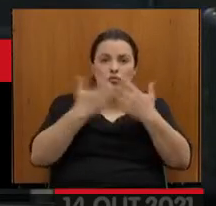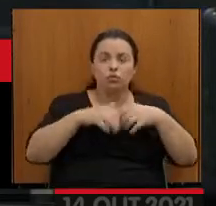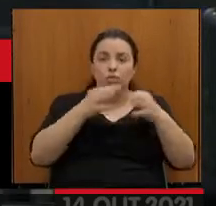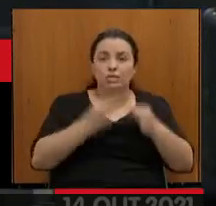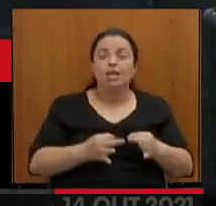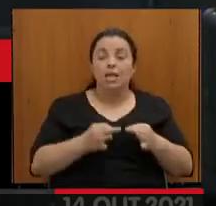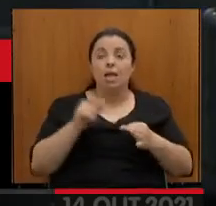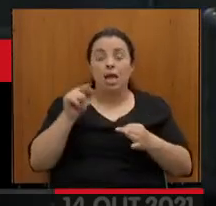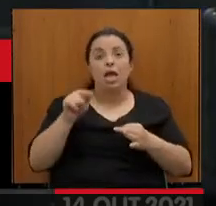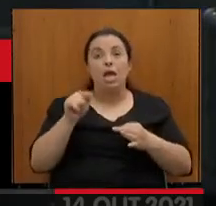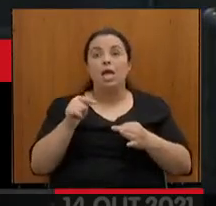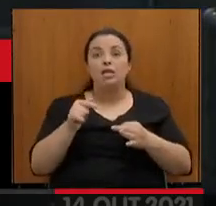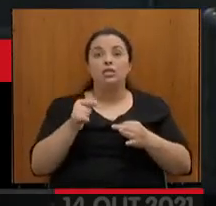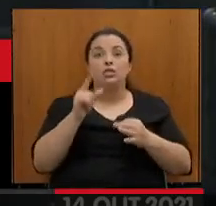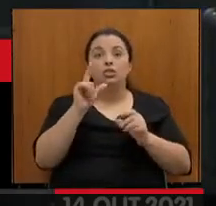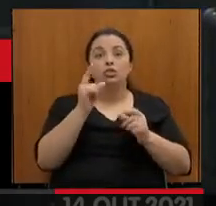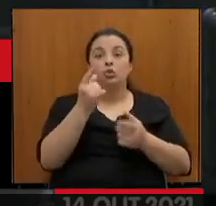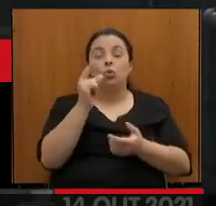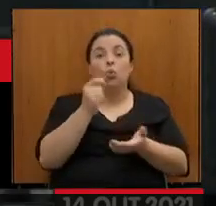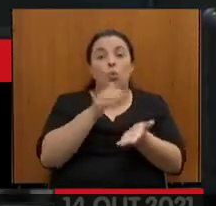saúde.